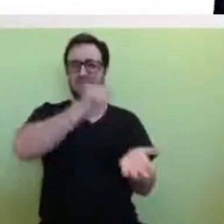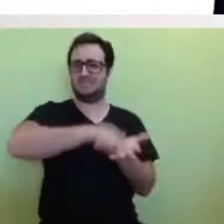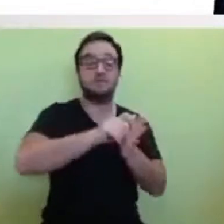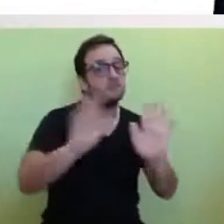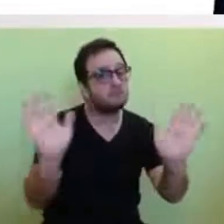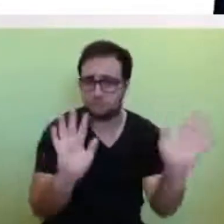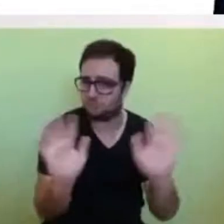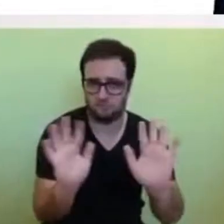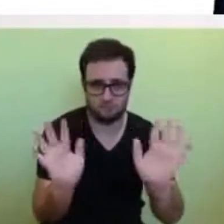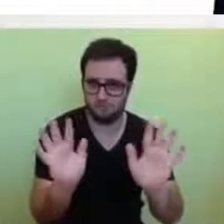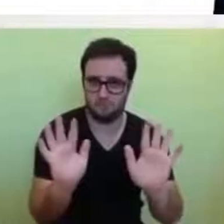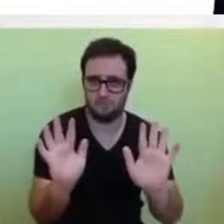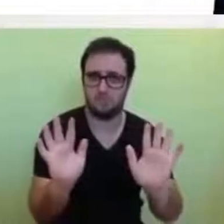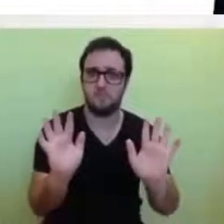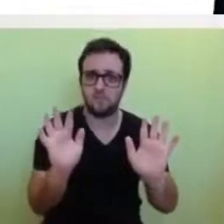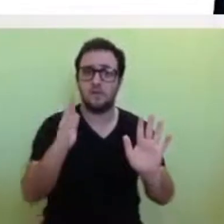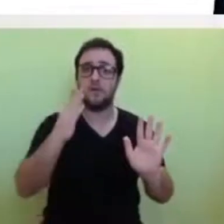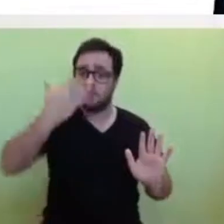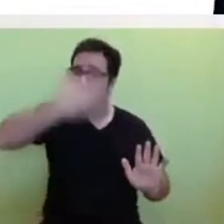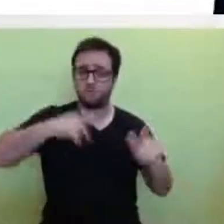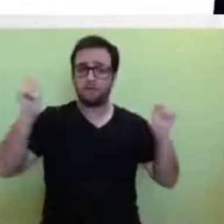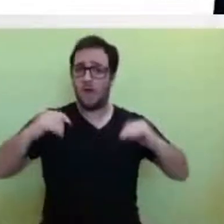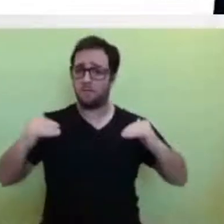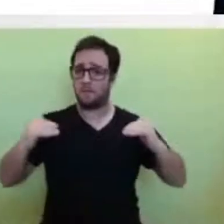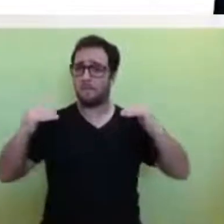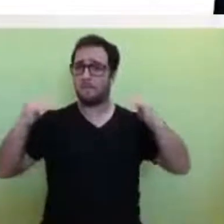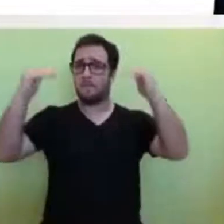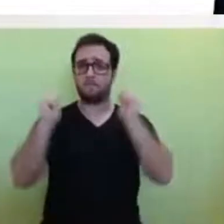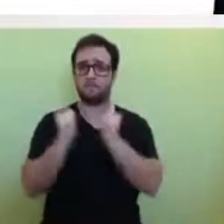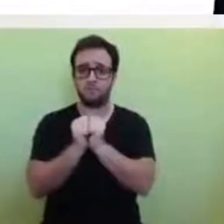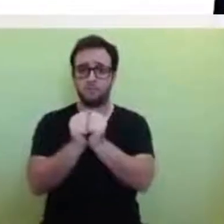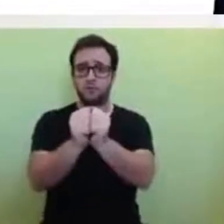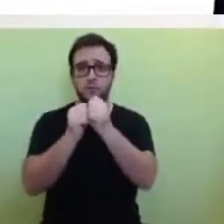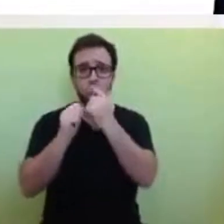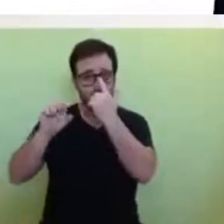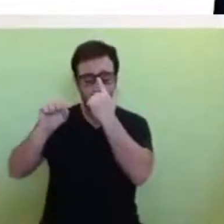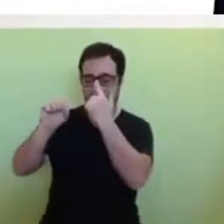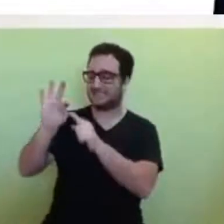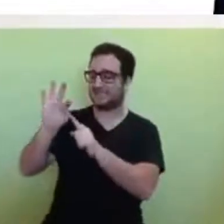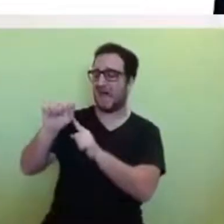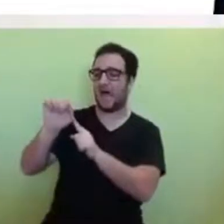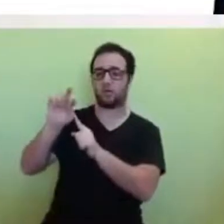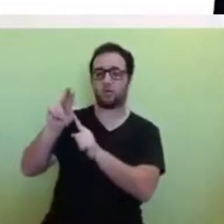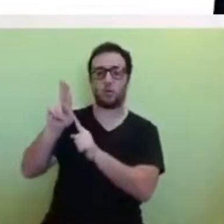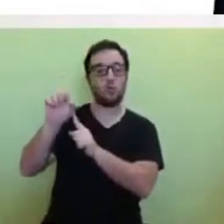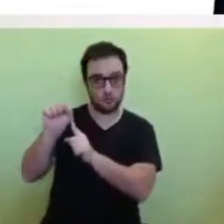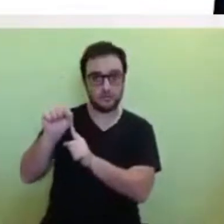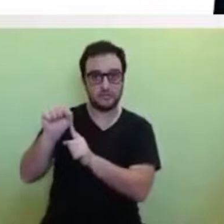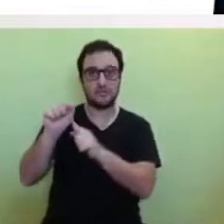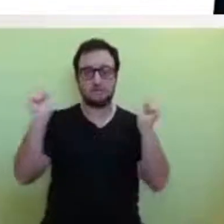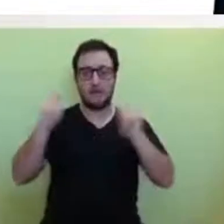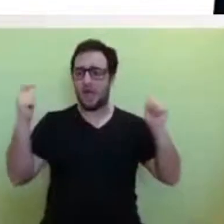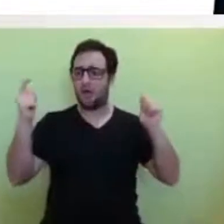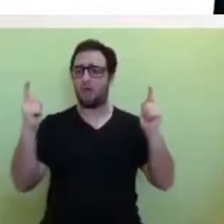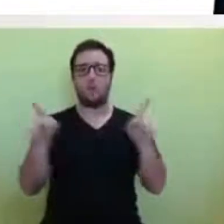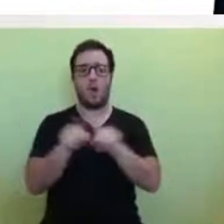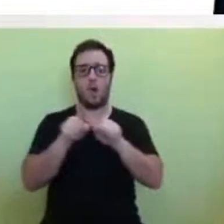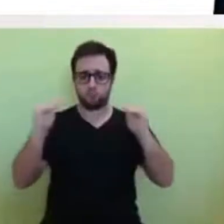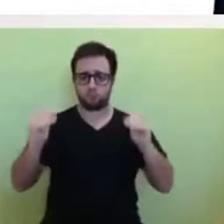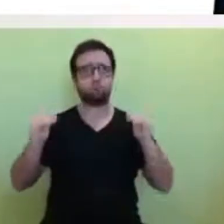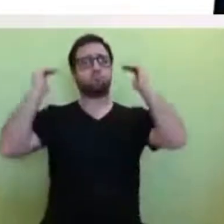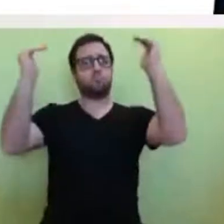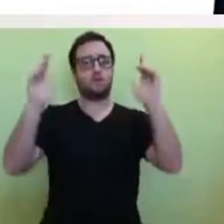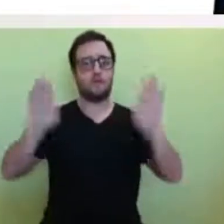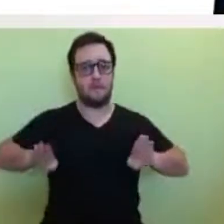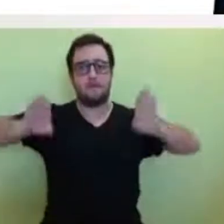considerar a língua de sinais como língua. Além disso, ela serve para preservar a história, a literatura e a língua do surdo. Isso